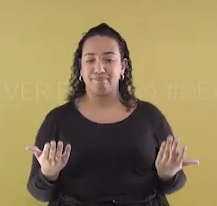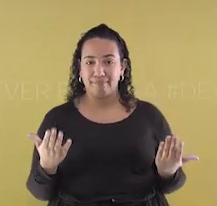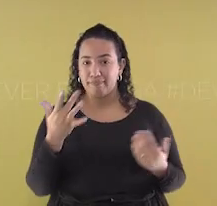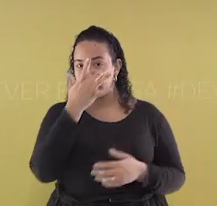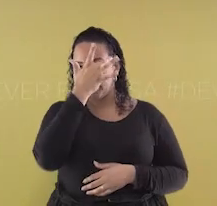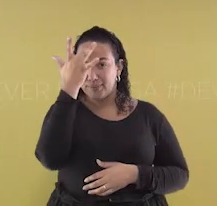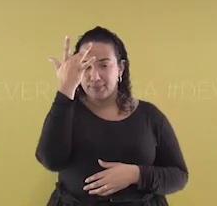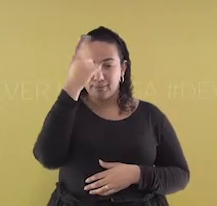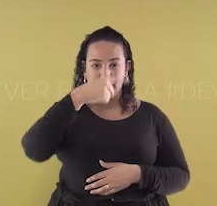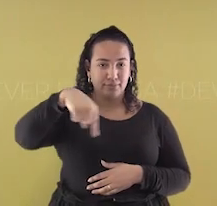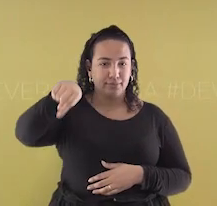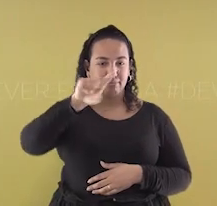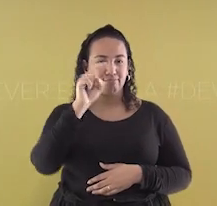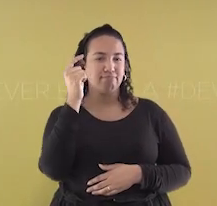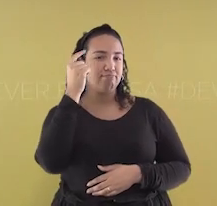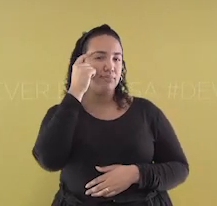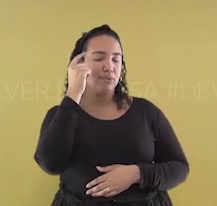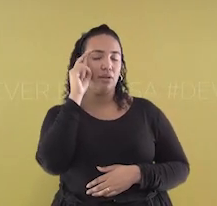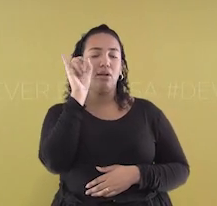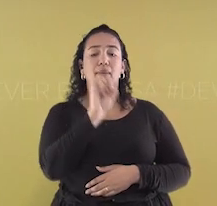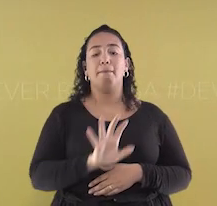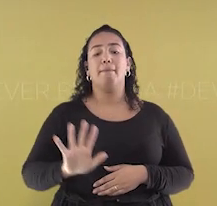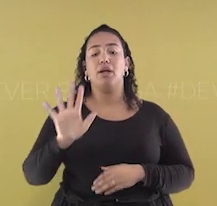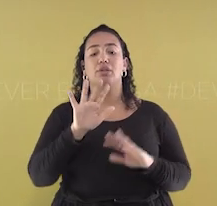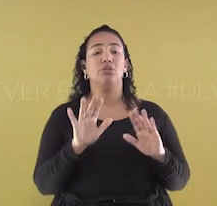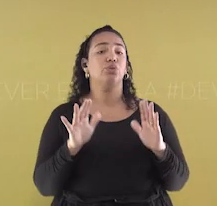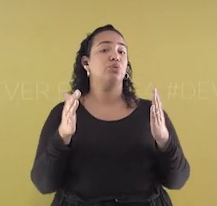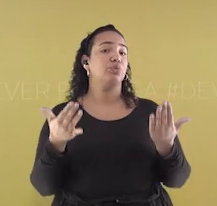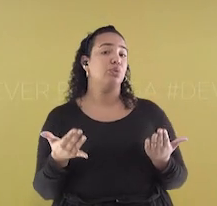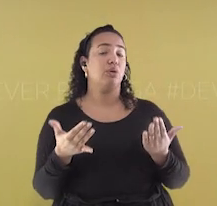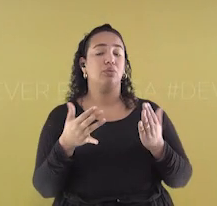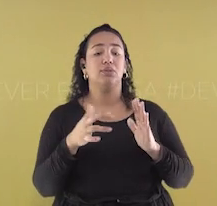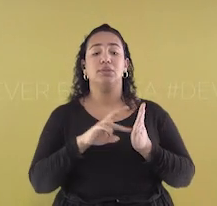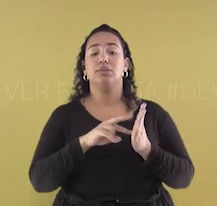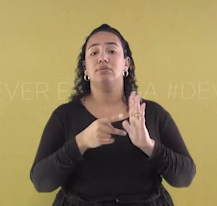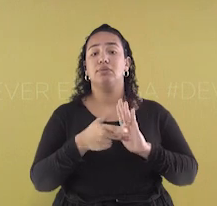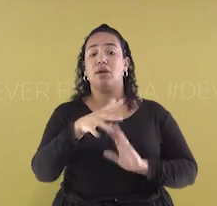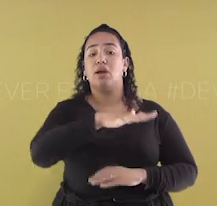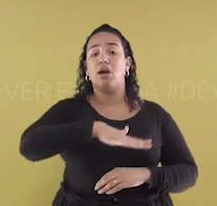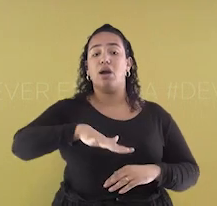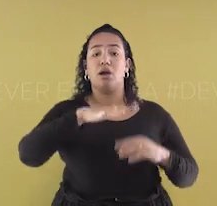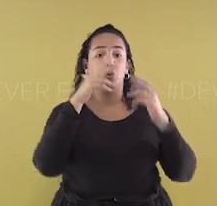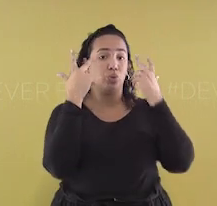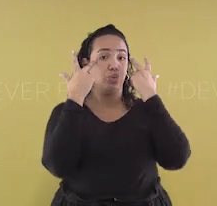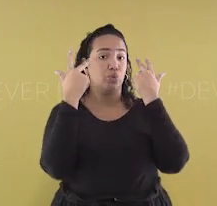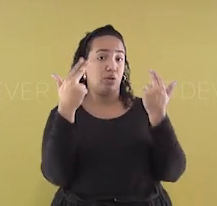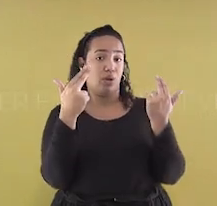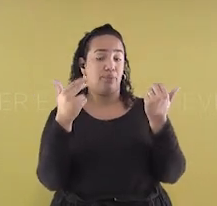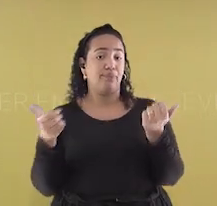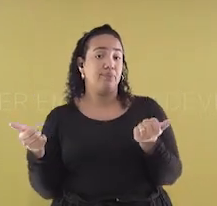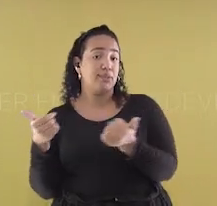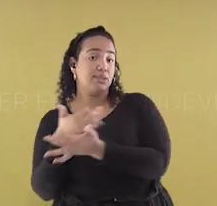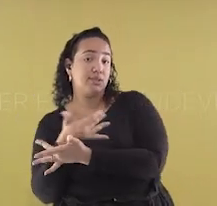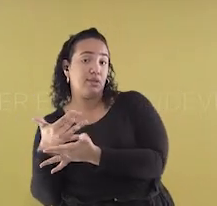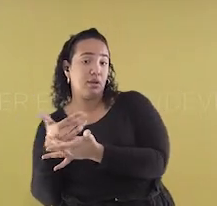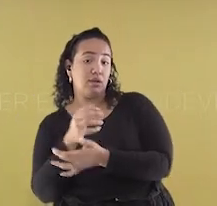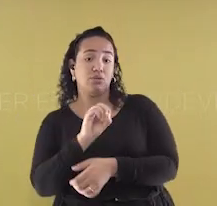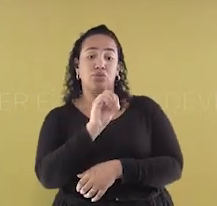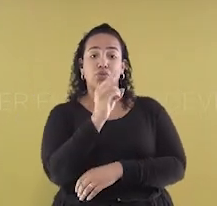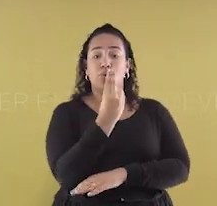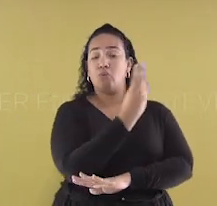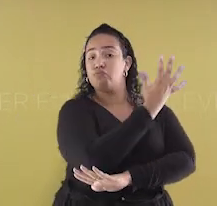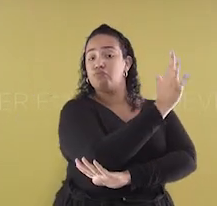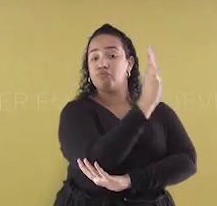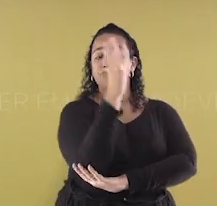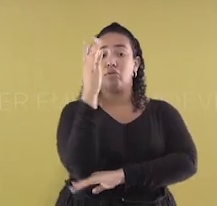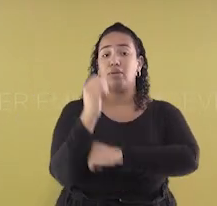E aí, galerinha? Conseguiram pensar qual dessas imagens representa um espaço natural? A imagem da